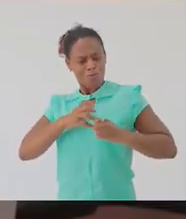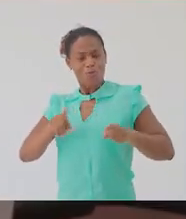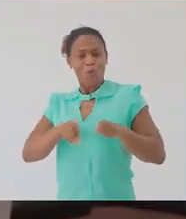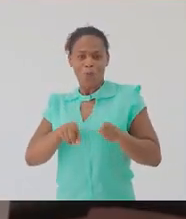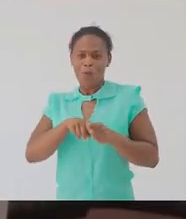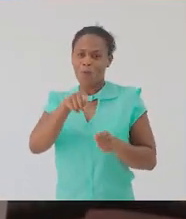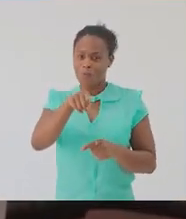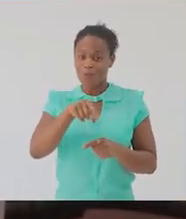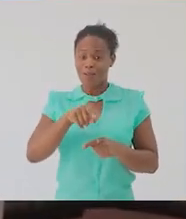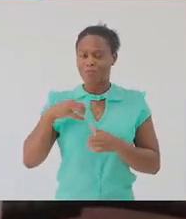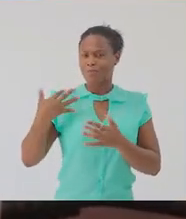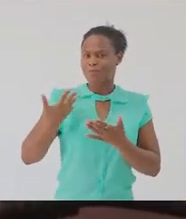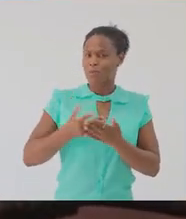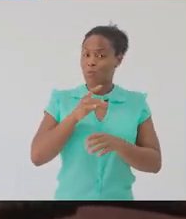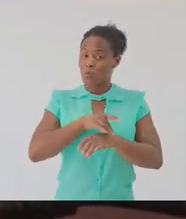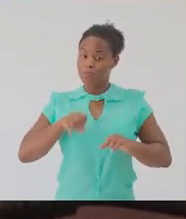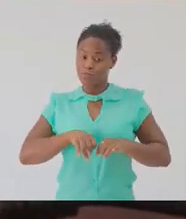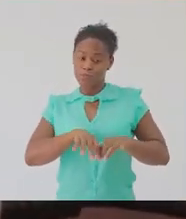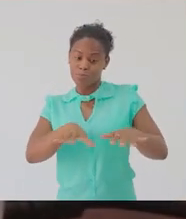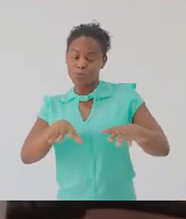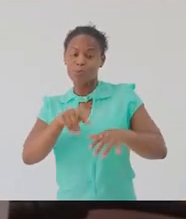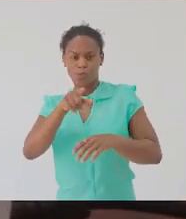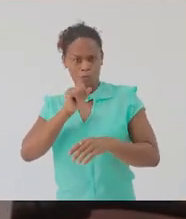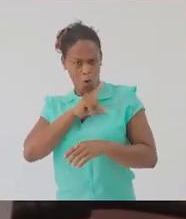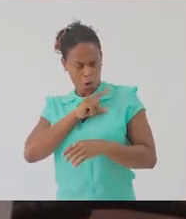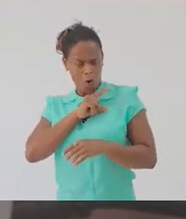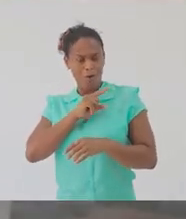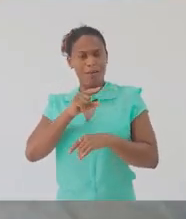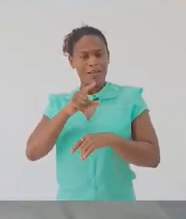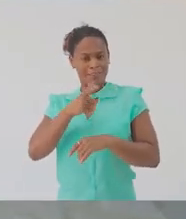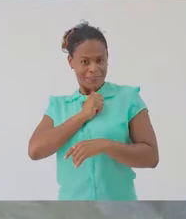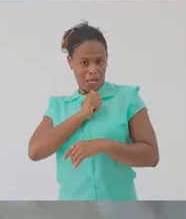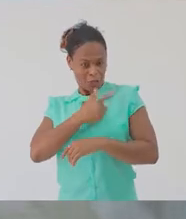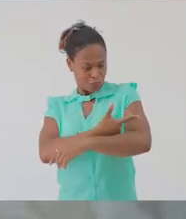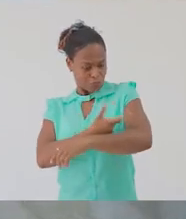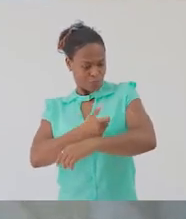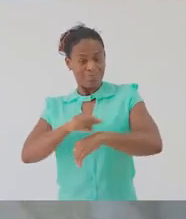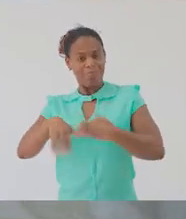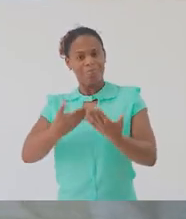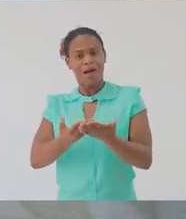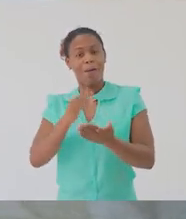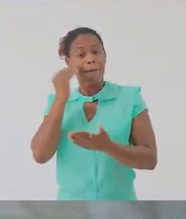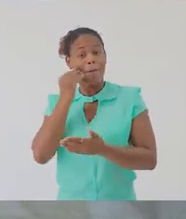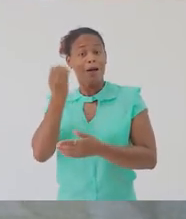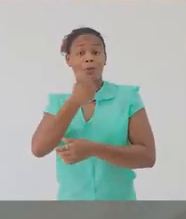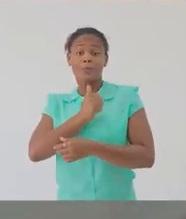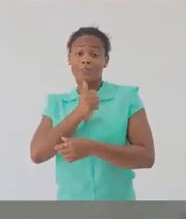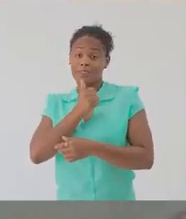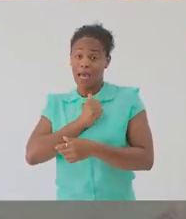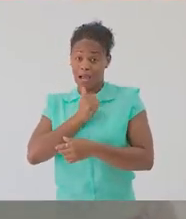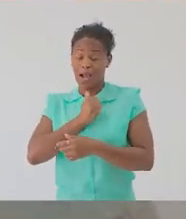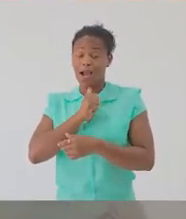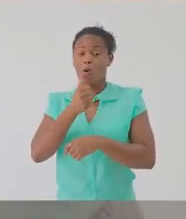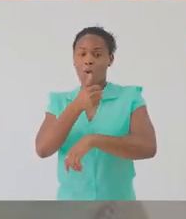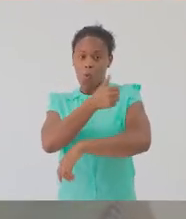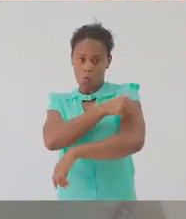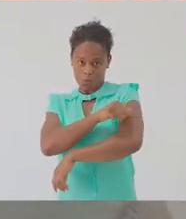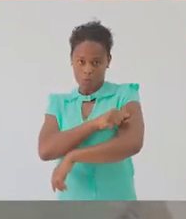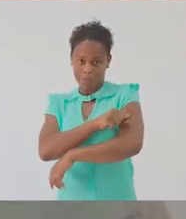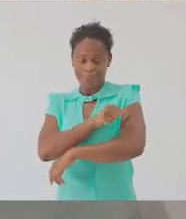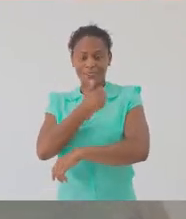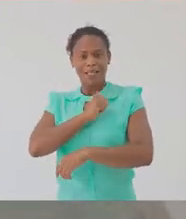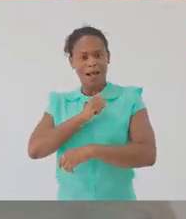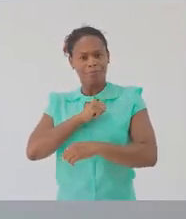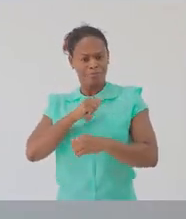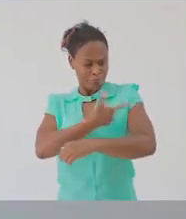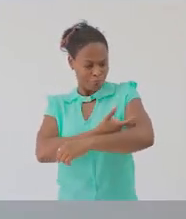de boa. Mesmo no tempo de pandemia, você pode fazer doação no banco de sangue do hospital. Doa sangue é ato de